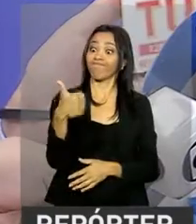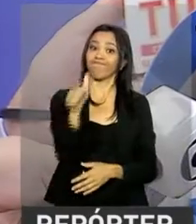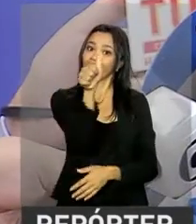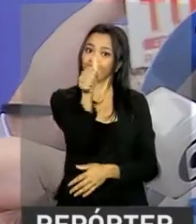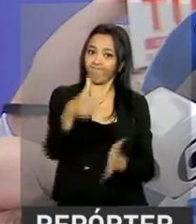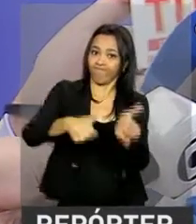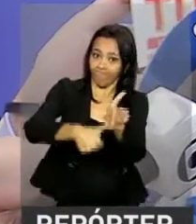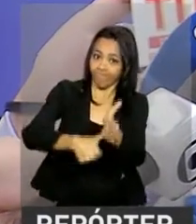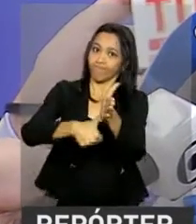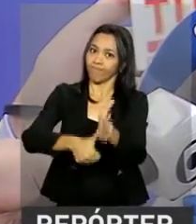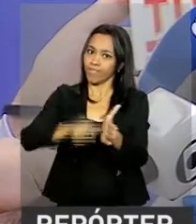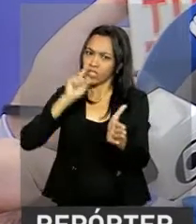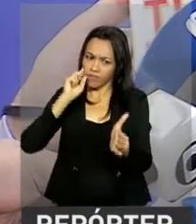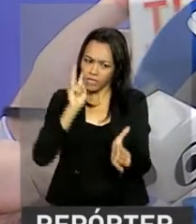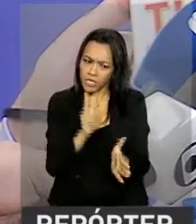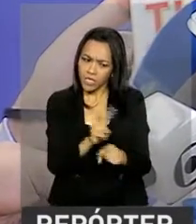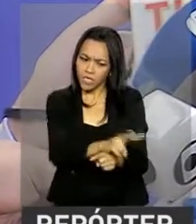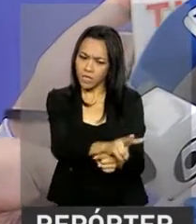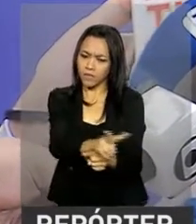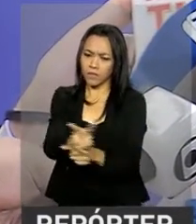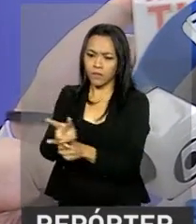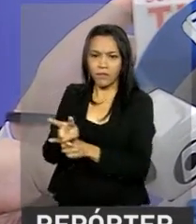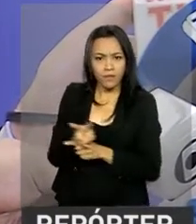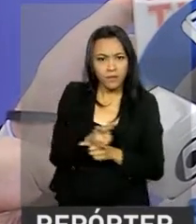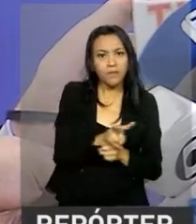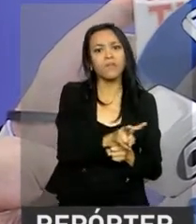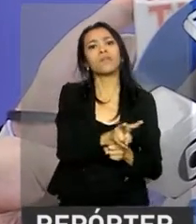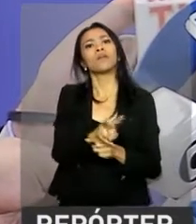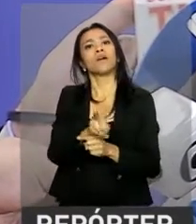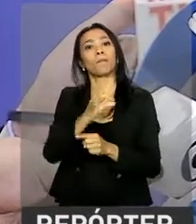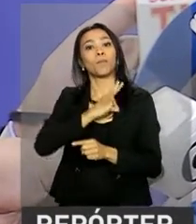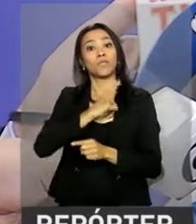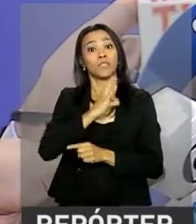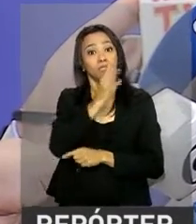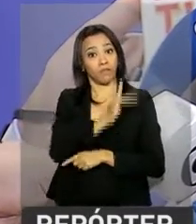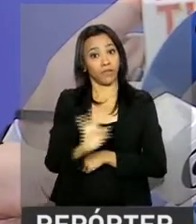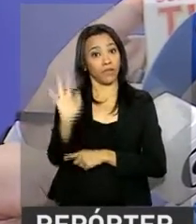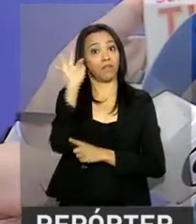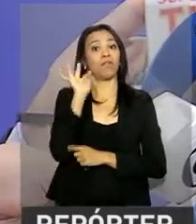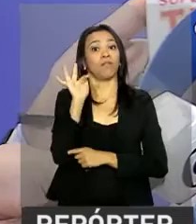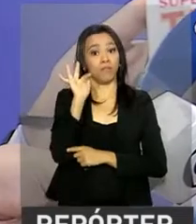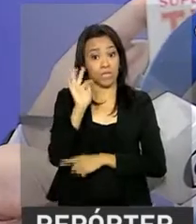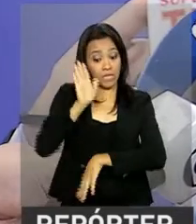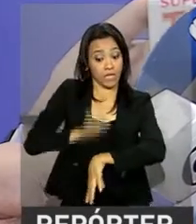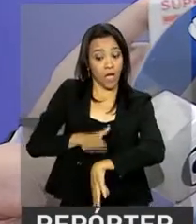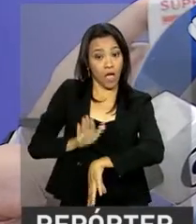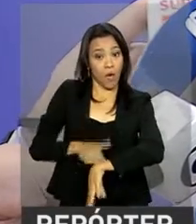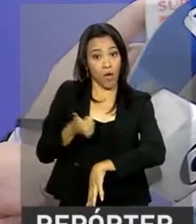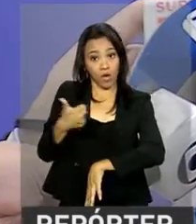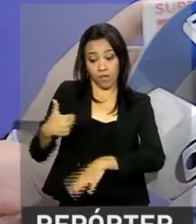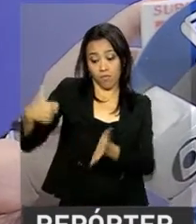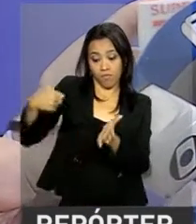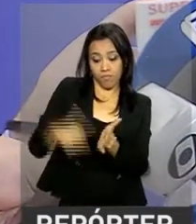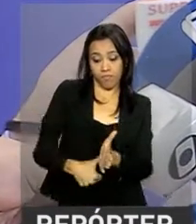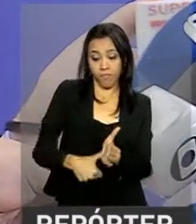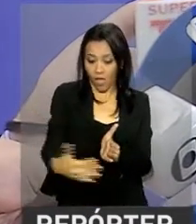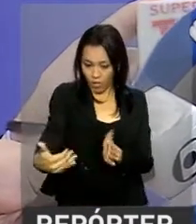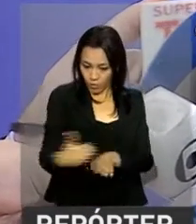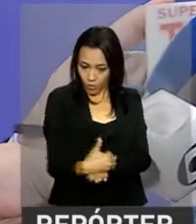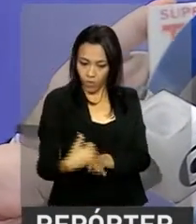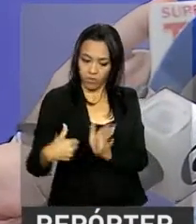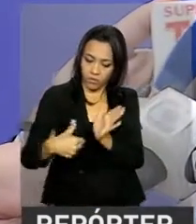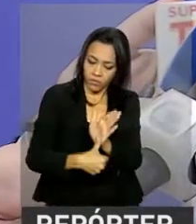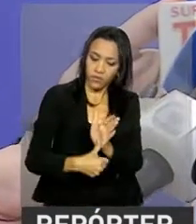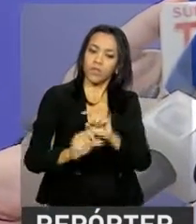acompanhado diretamente pela própria o polícia federal em testes na hora da realização da prova